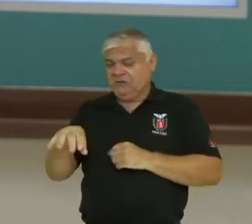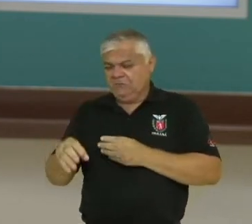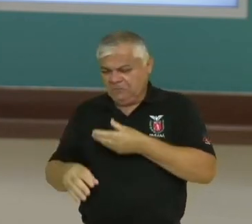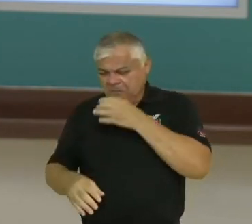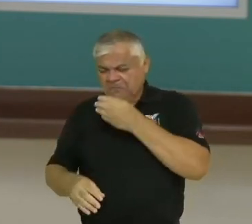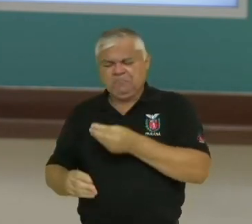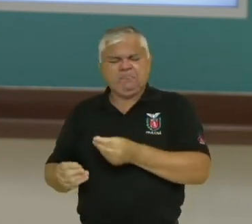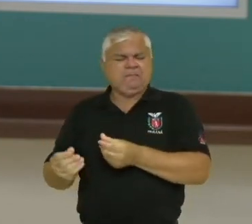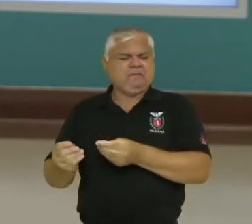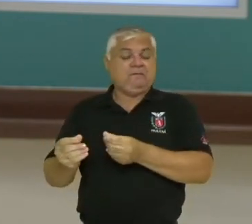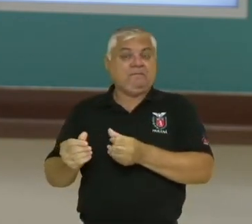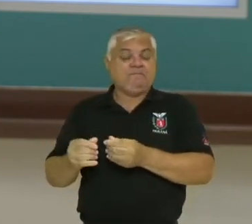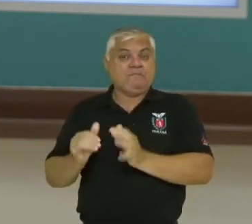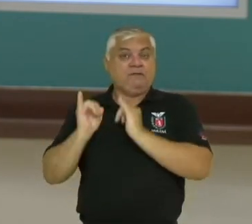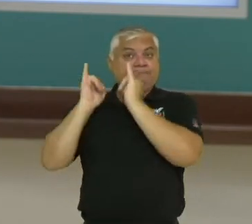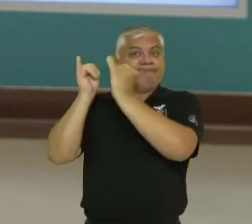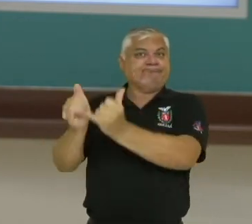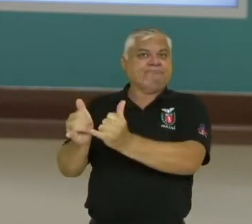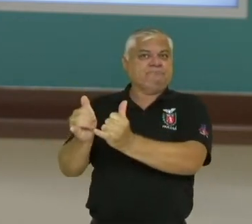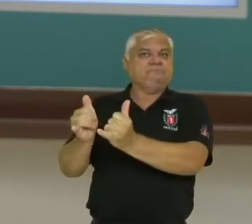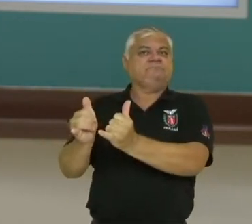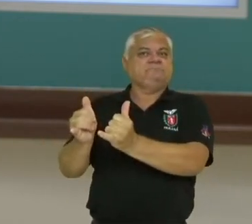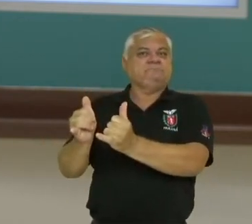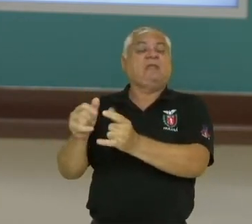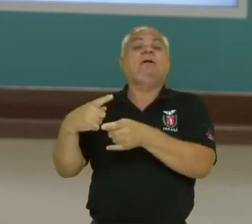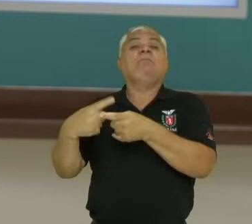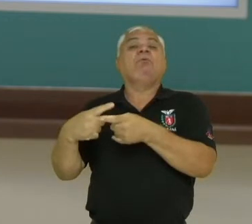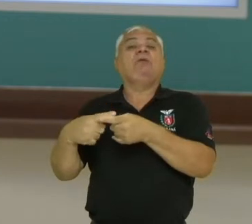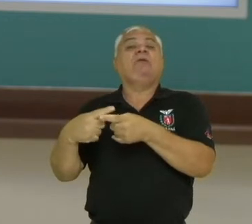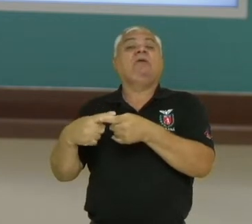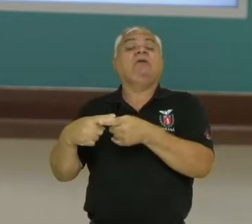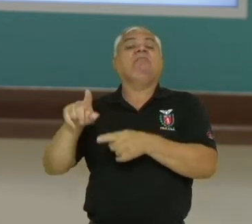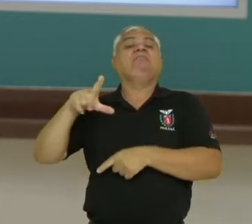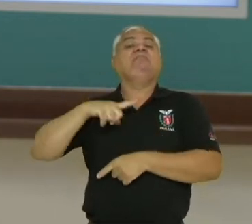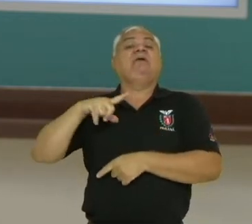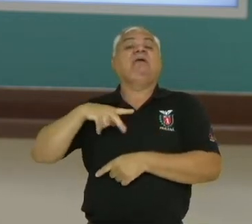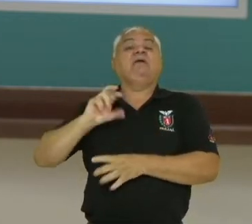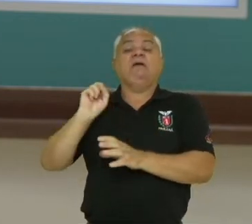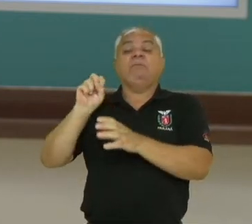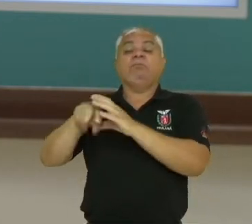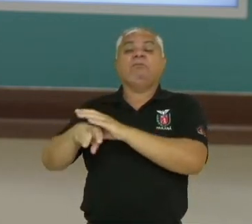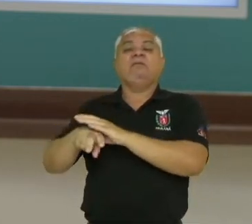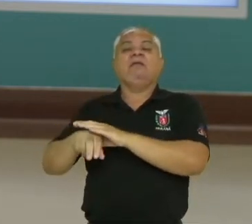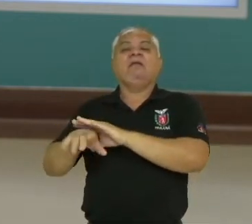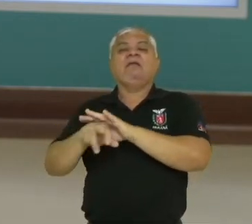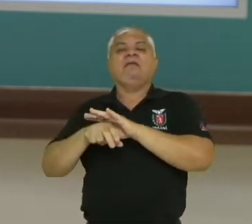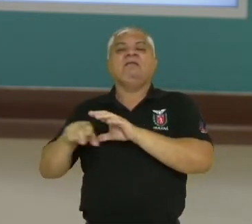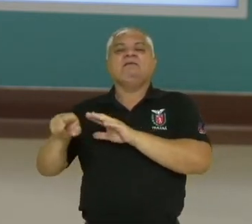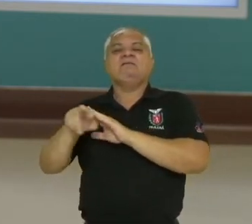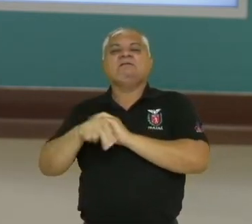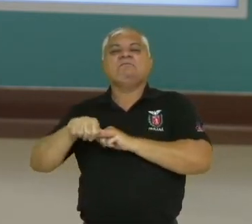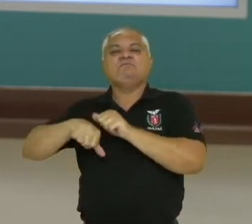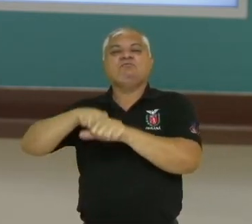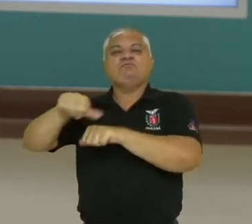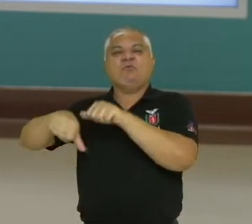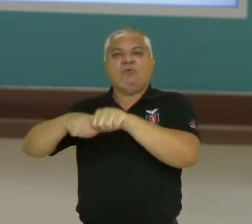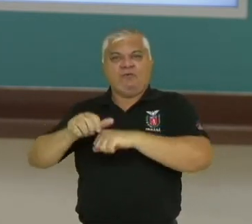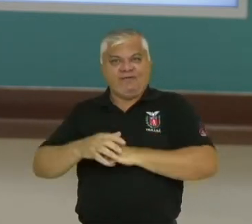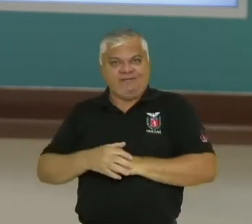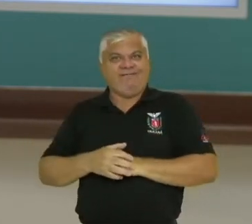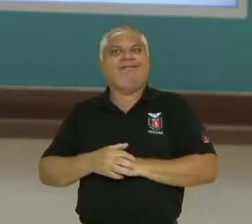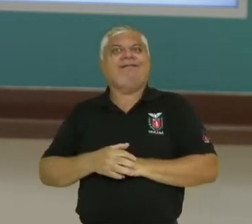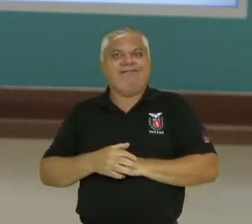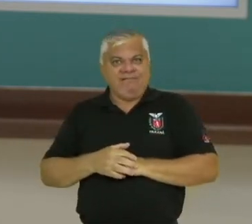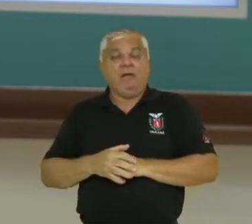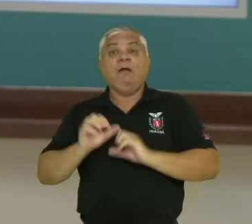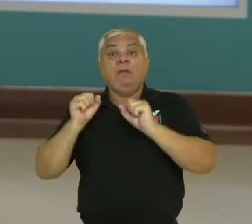gosto, não consuma essa água. Pode ter alguma substância dissolvida nela que mudou essas características e